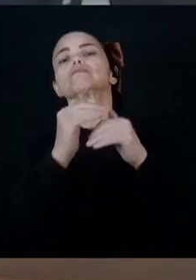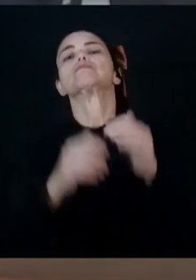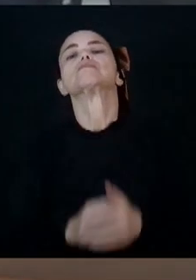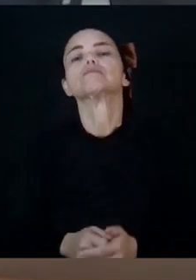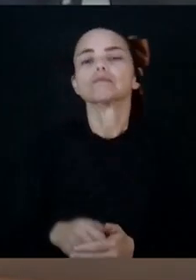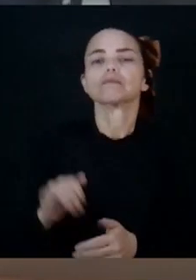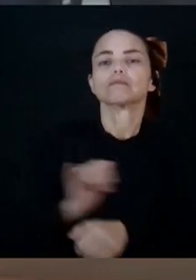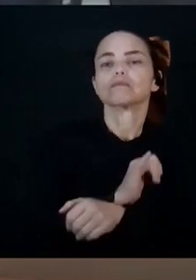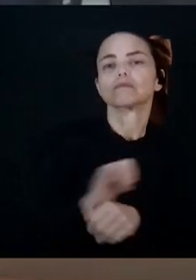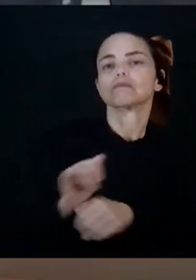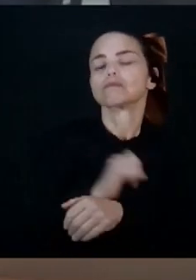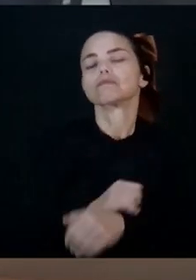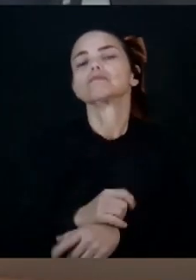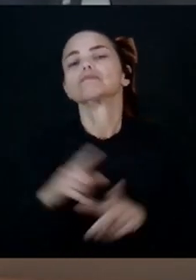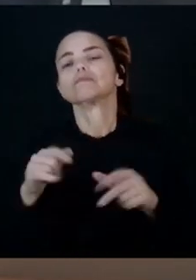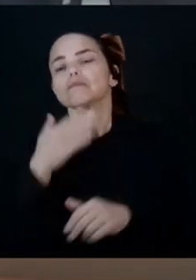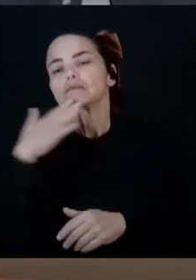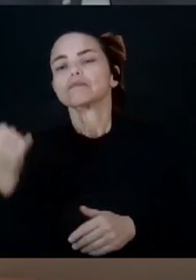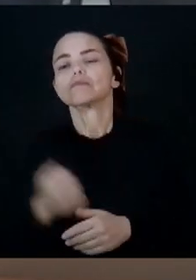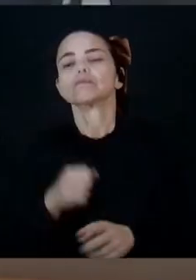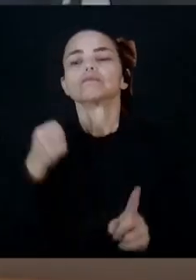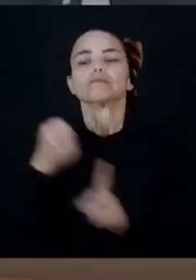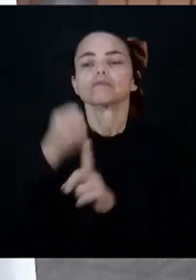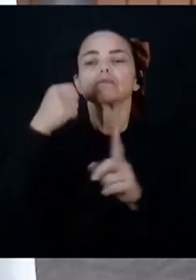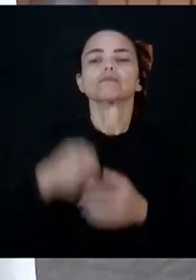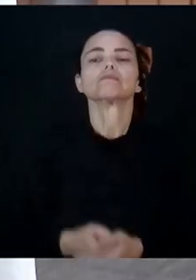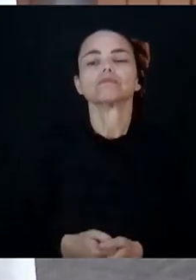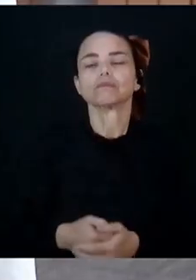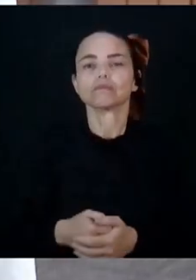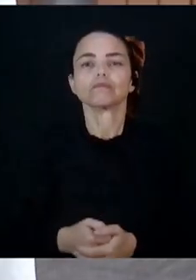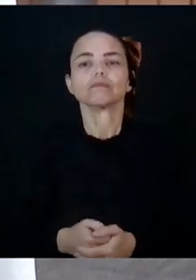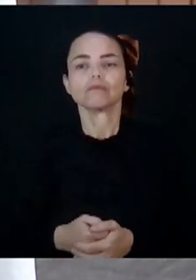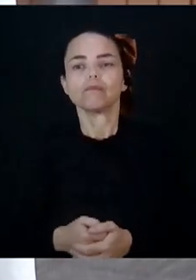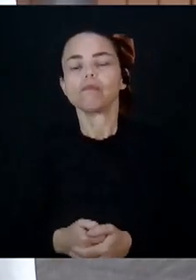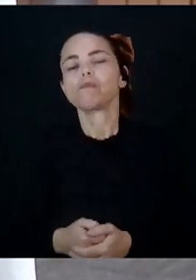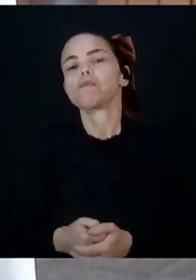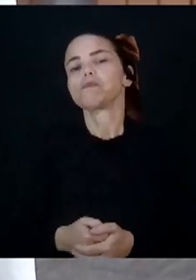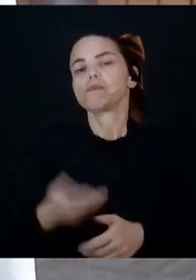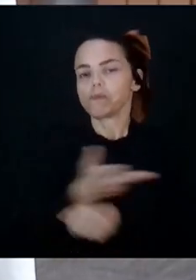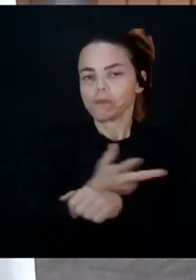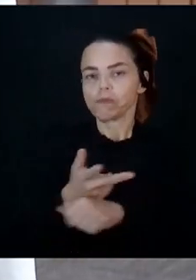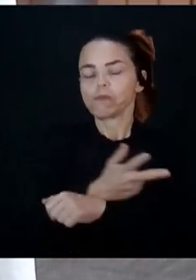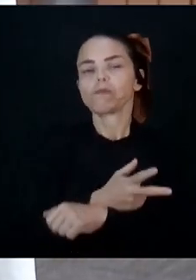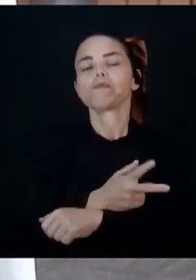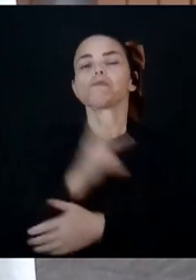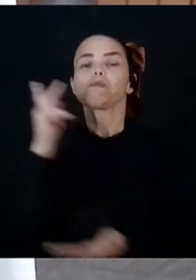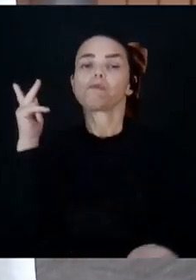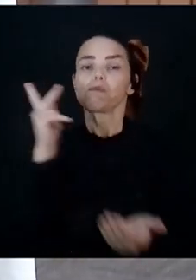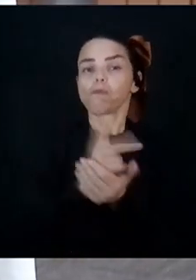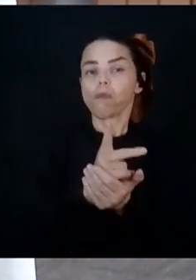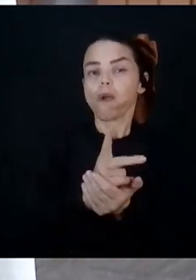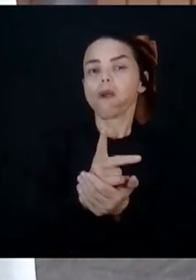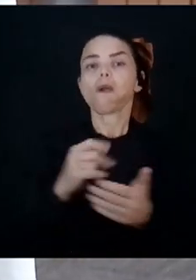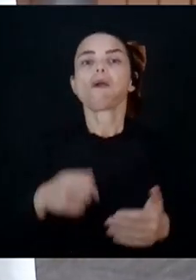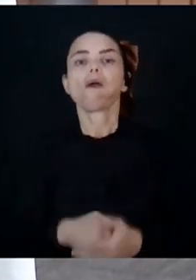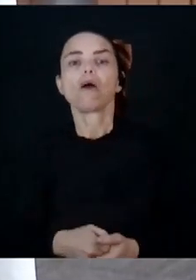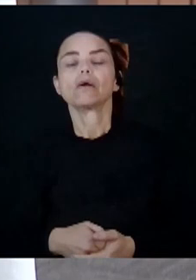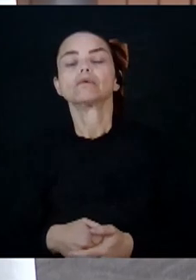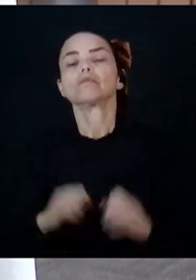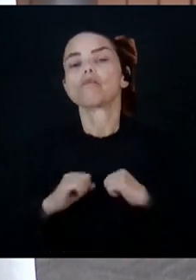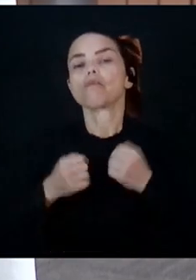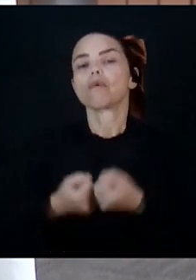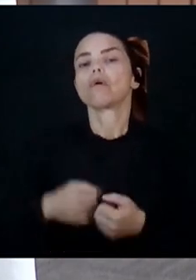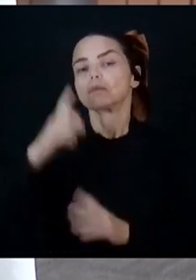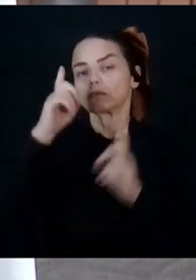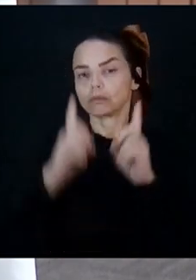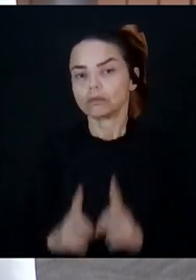que minimizem os impactos dessas medidas. Nós vamos procurar o PROCON, do ponto de vista da defesa do direito do consumidor, procurar o